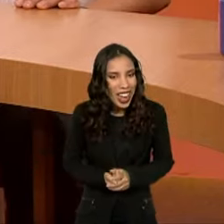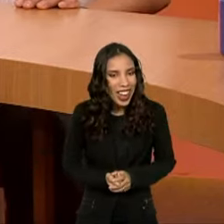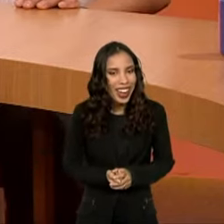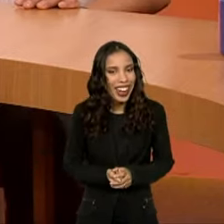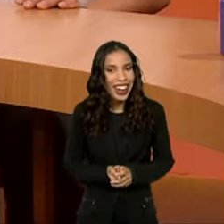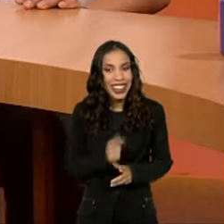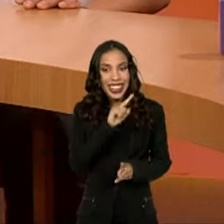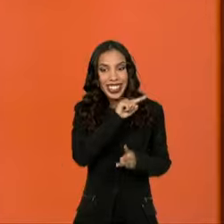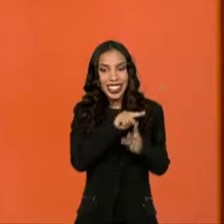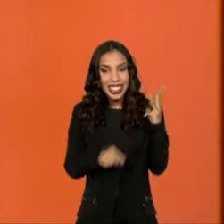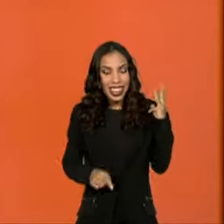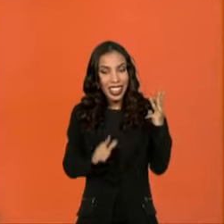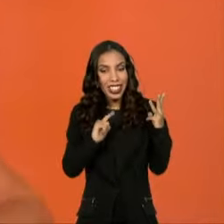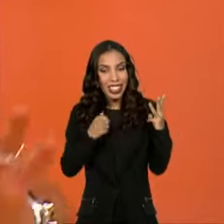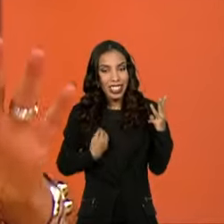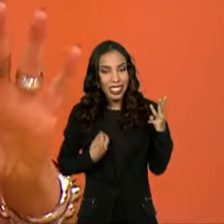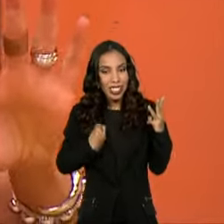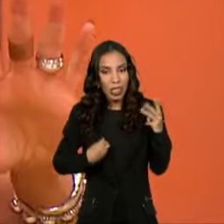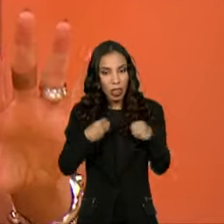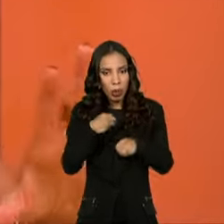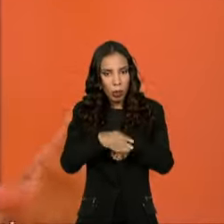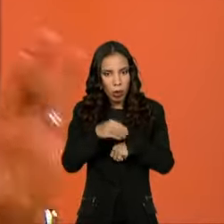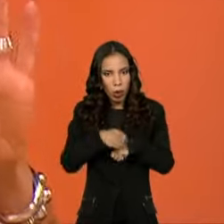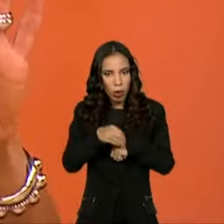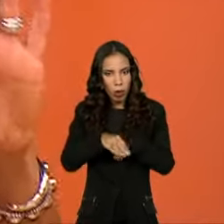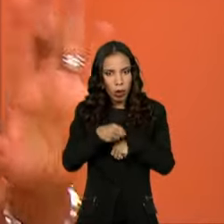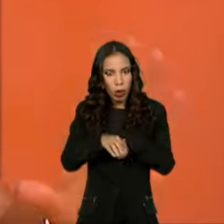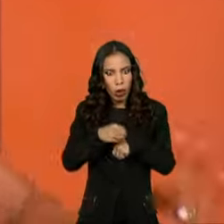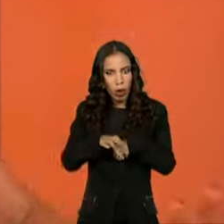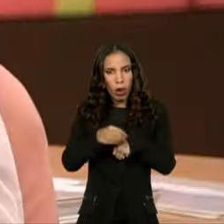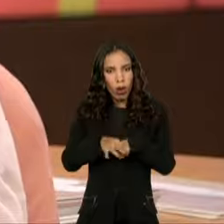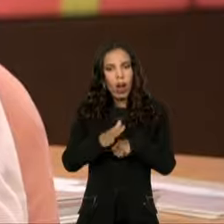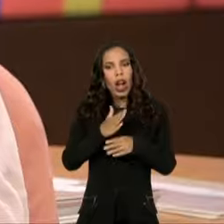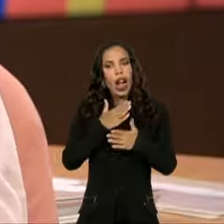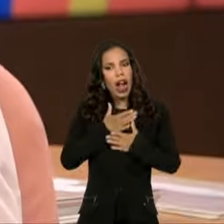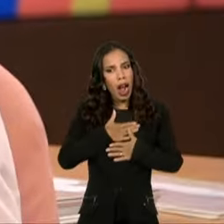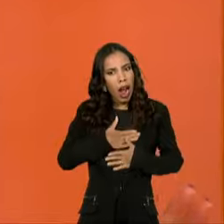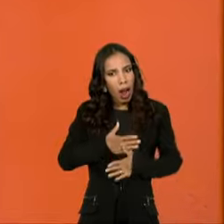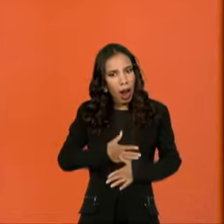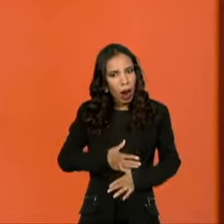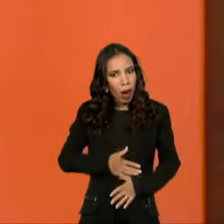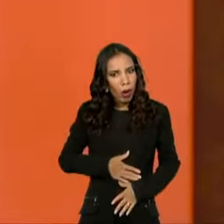botou lá, que estão gestando, você vem contar aqui. Não, calma. Você botou três lá.